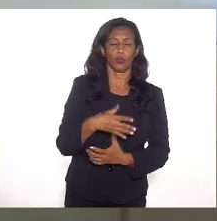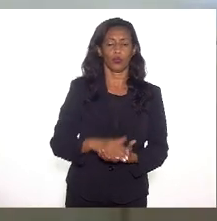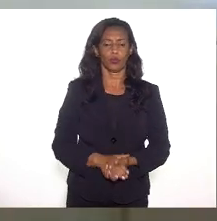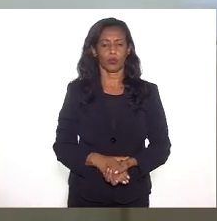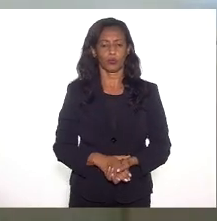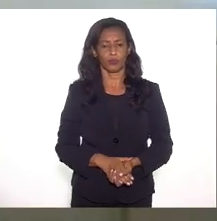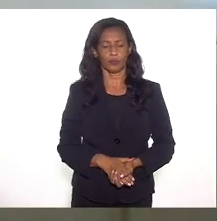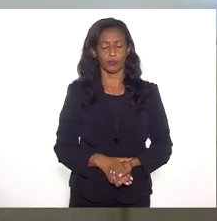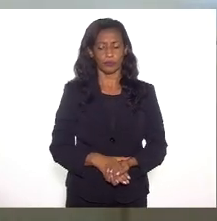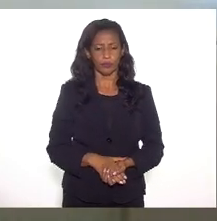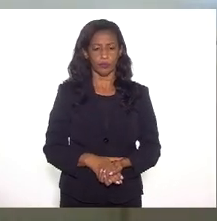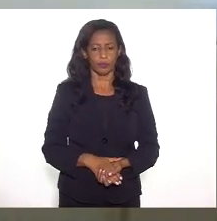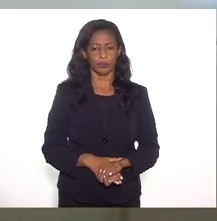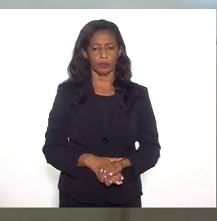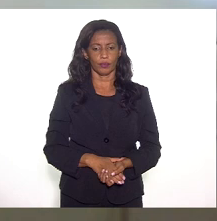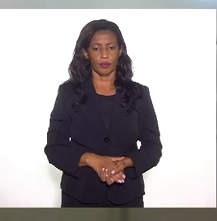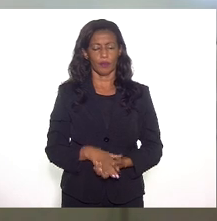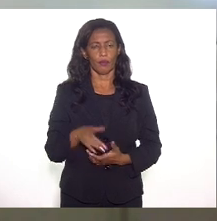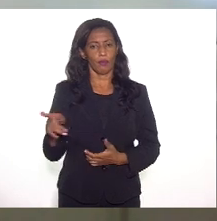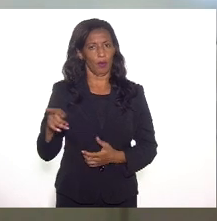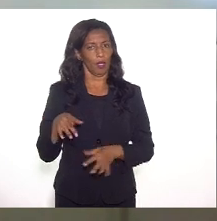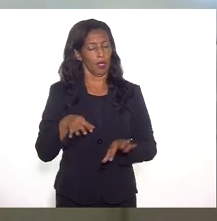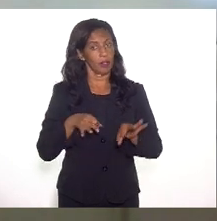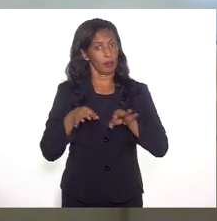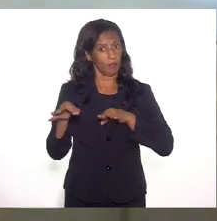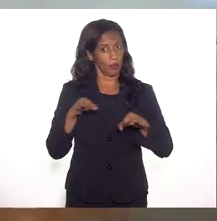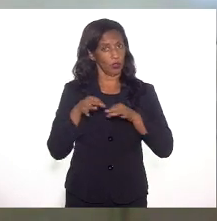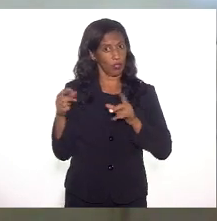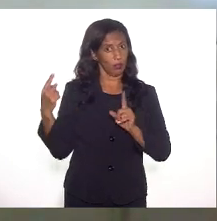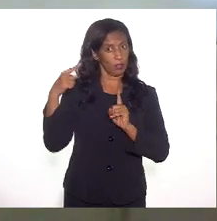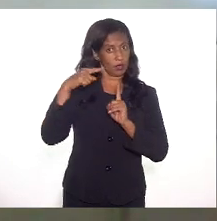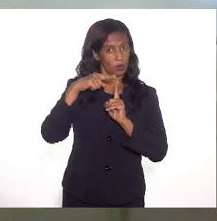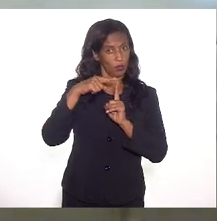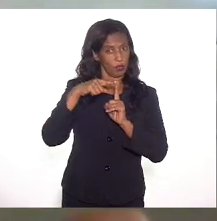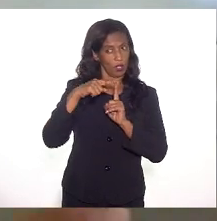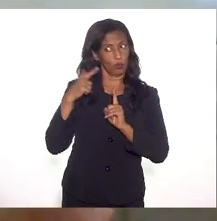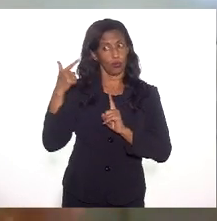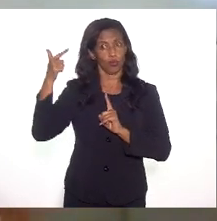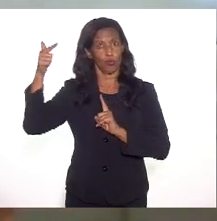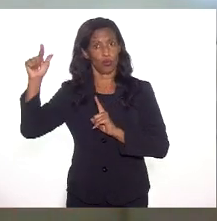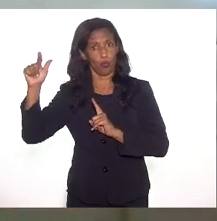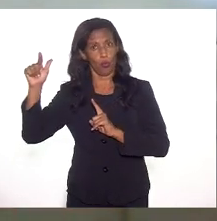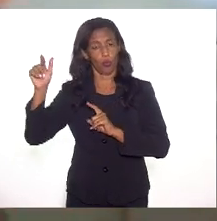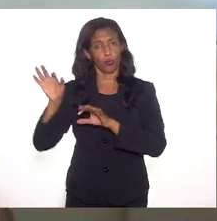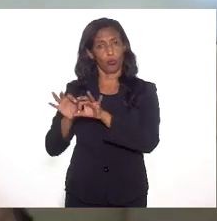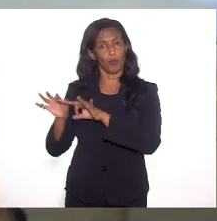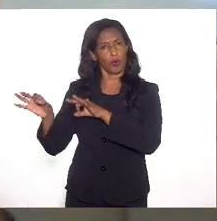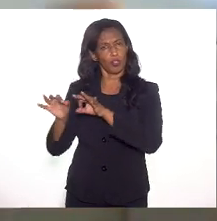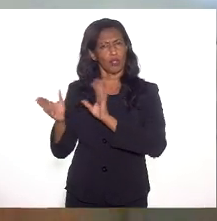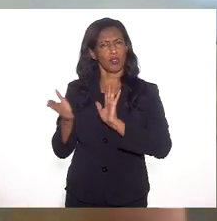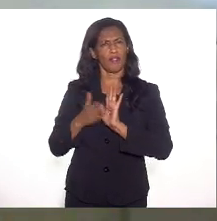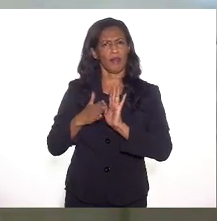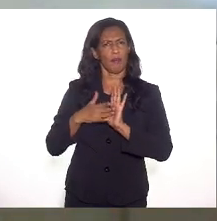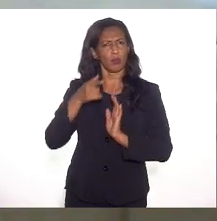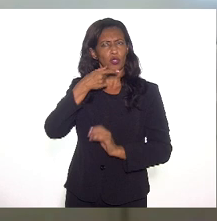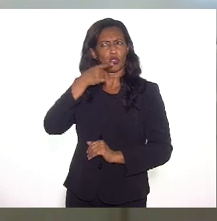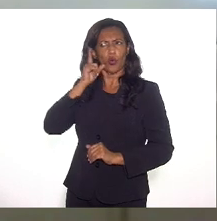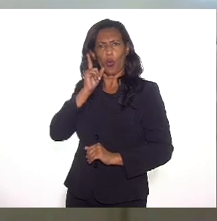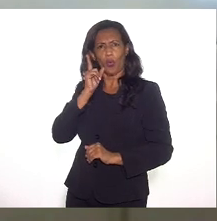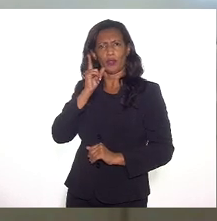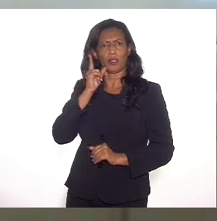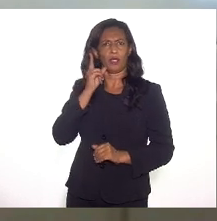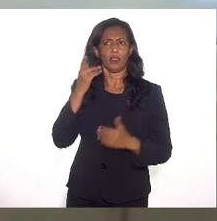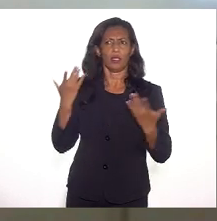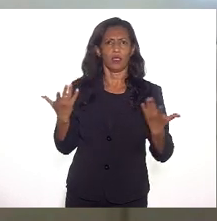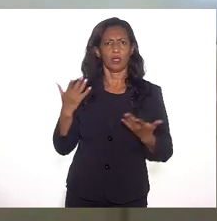esse projeto está sendo objeto de outro projeto de lei que teve na pauta de ontem, que foi a autoria da deputada Marta